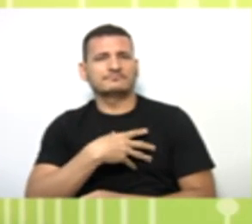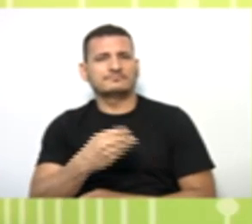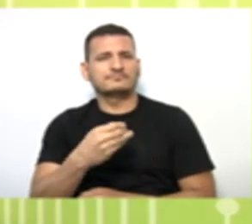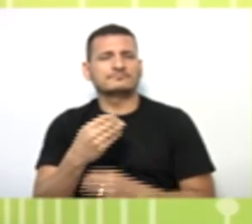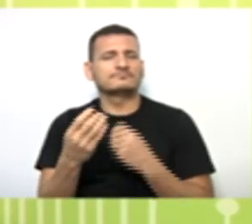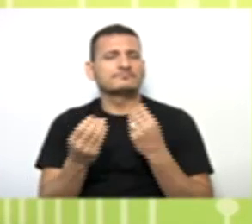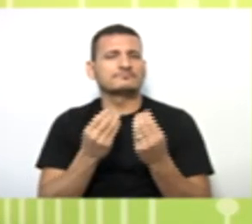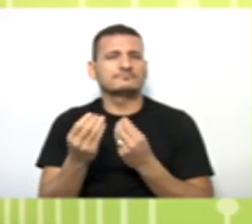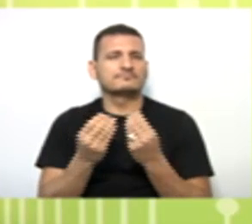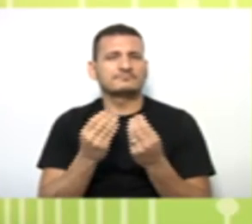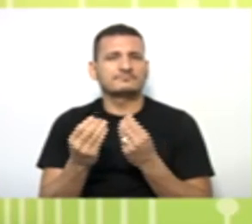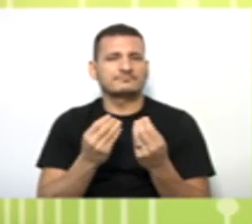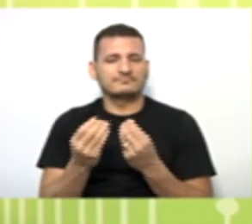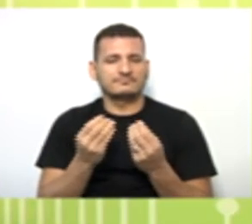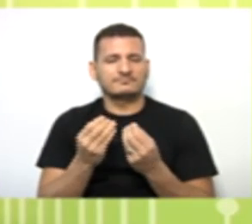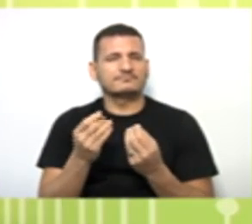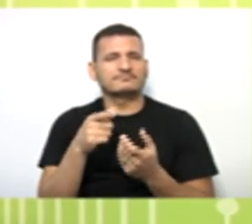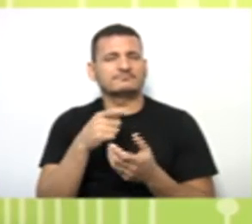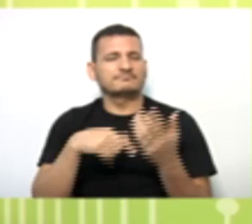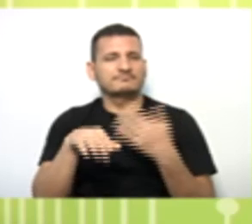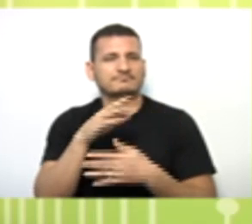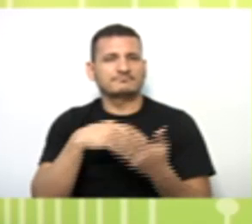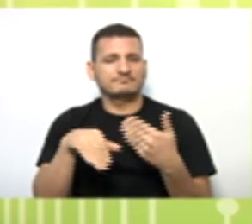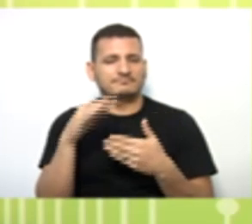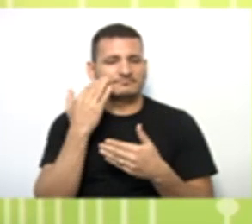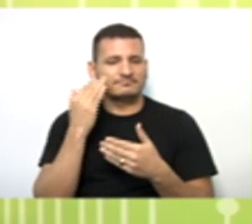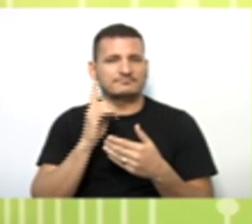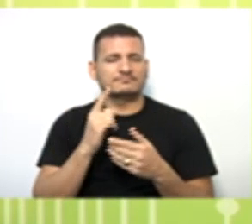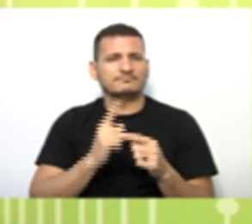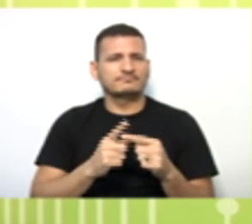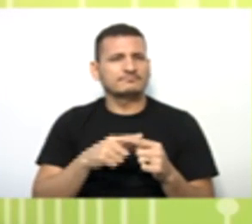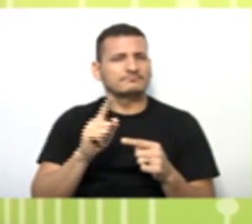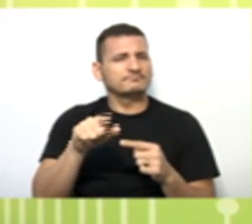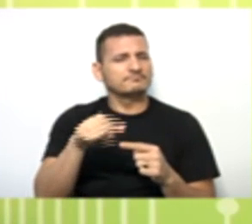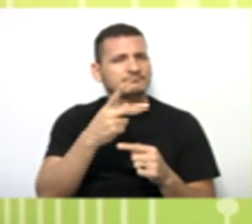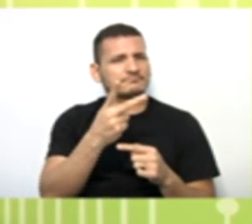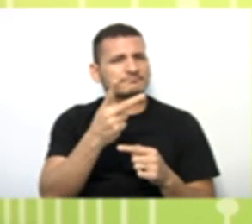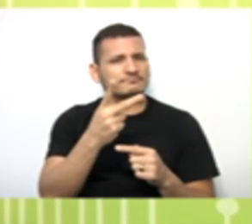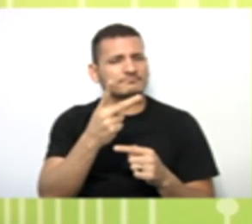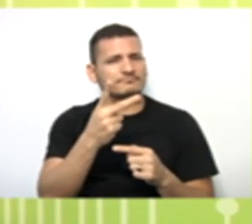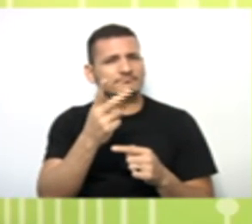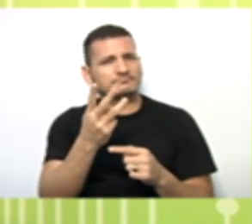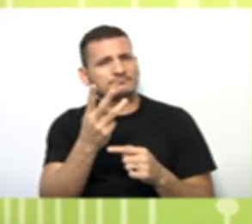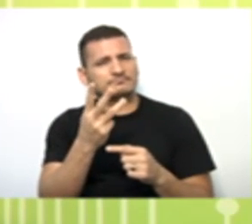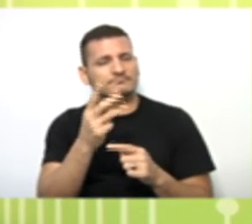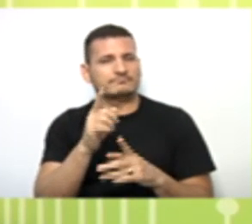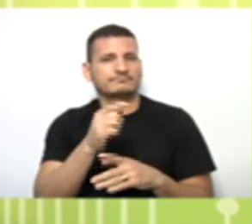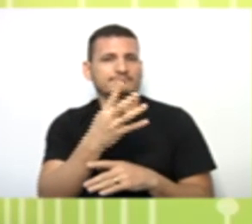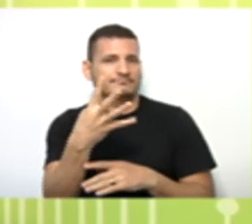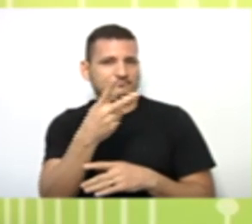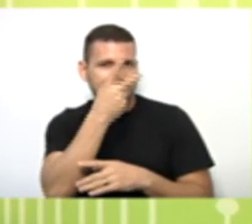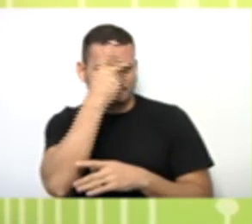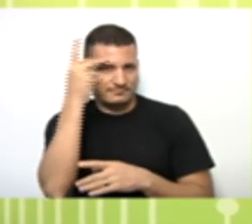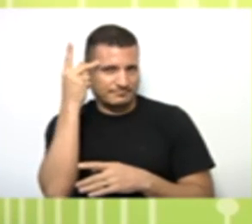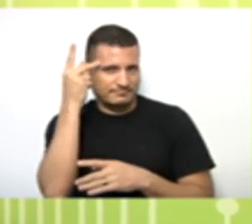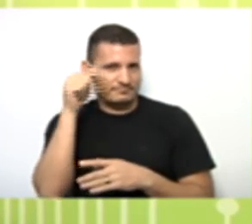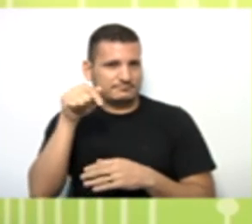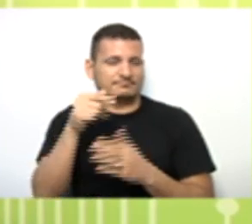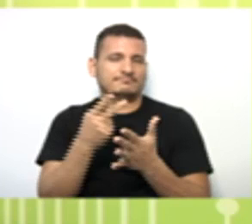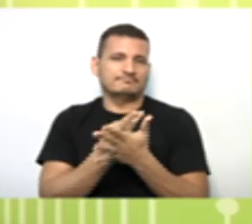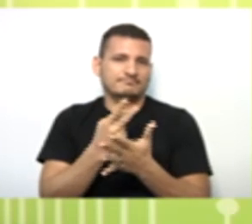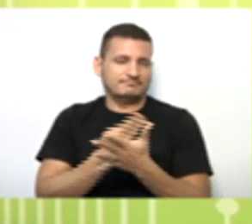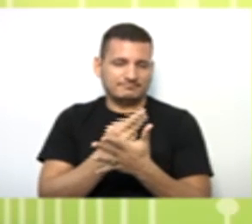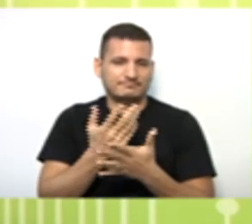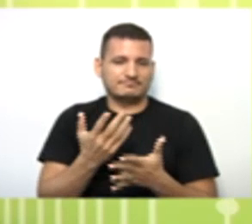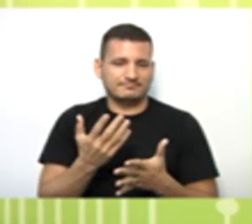que negócio, que lambança essa daí? Porque são 4 pessoas, professor. O senhor errou. O senhor errou nessa questão, nesse